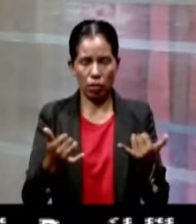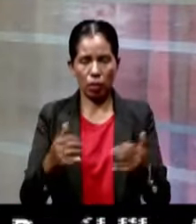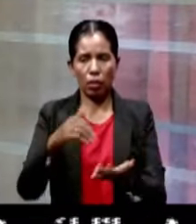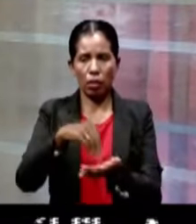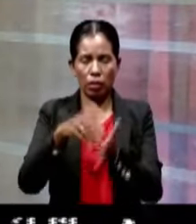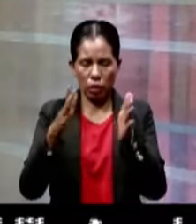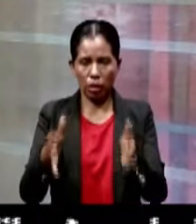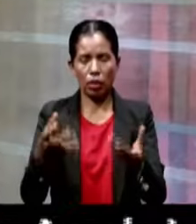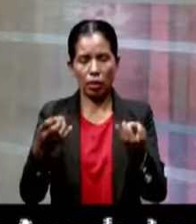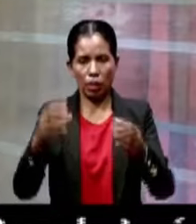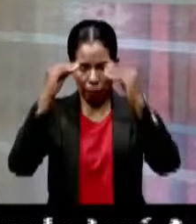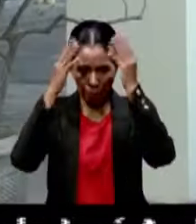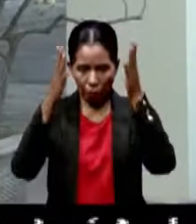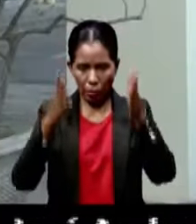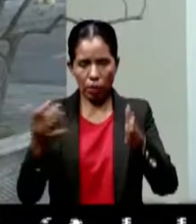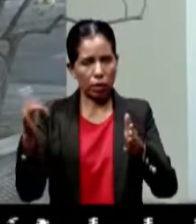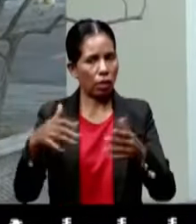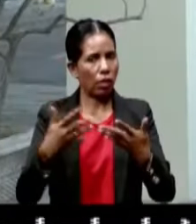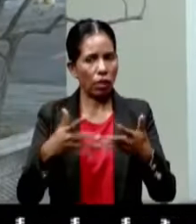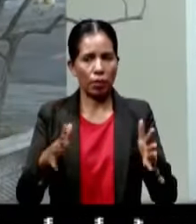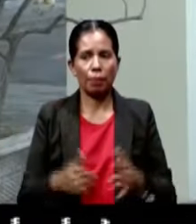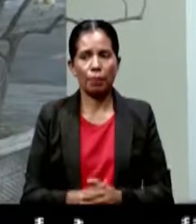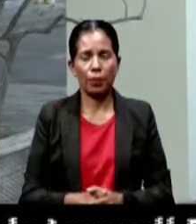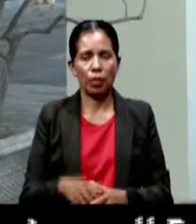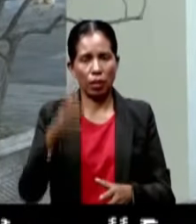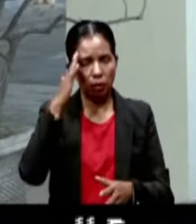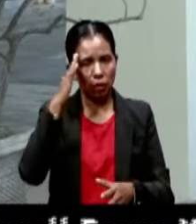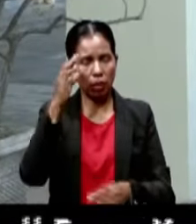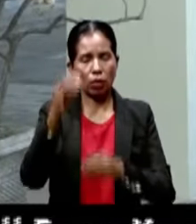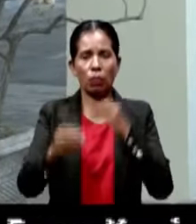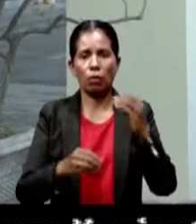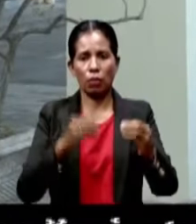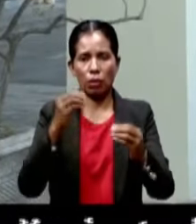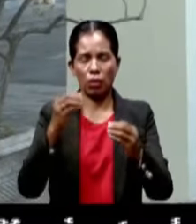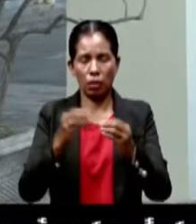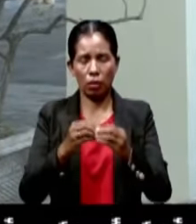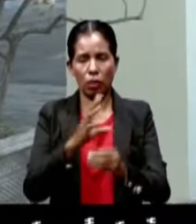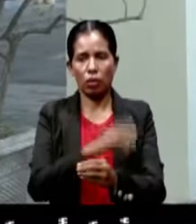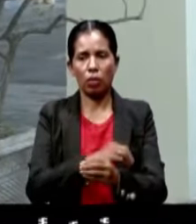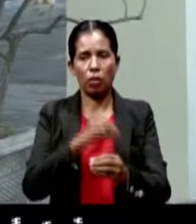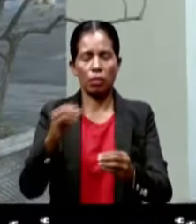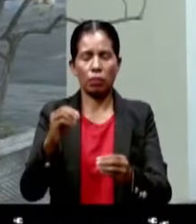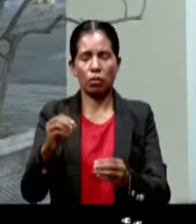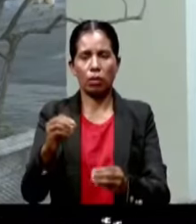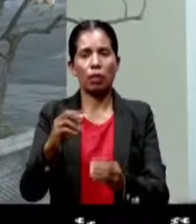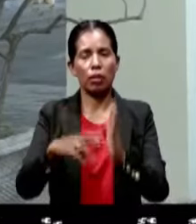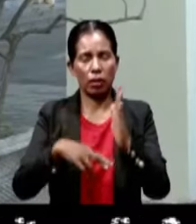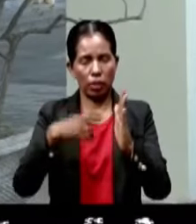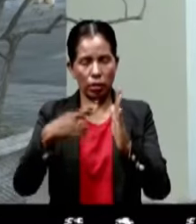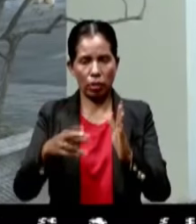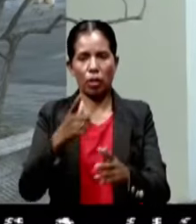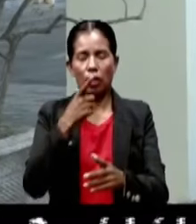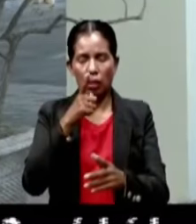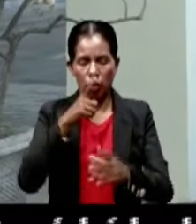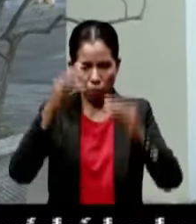estudante ne barak e professor sirne menos. Atu hatamba preocupação com o assunto conteúdo currículo, o se menor em língua